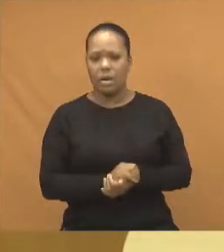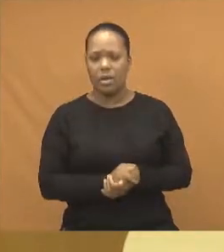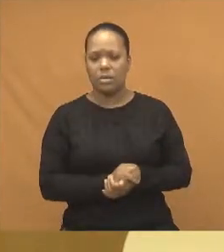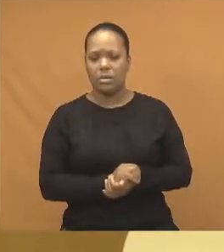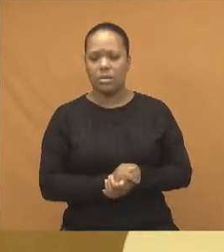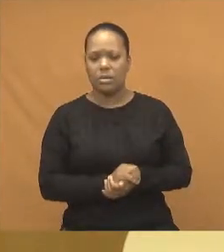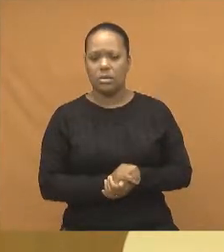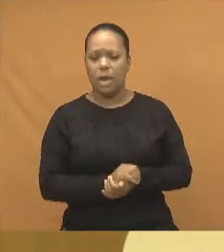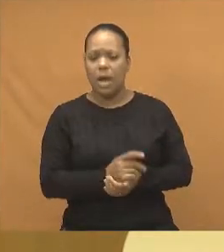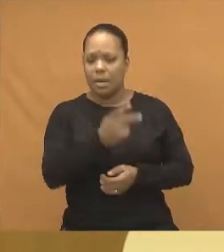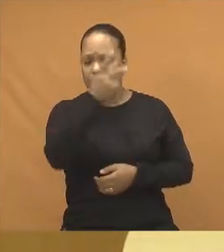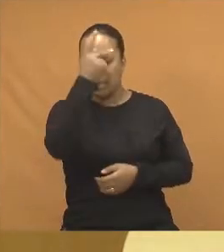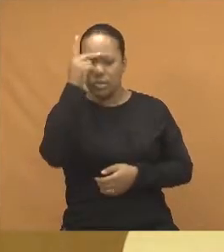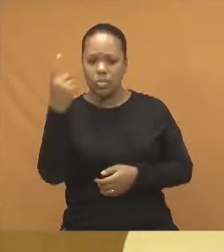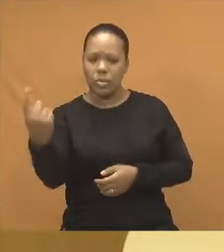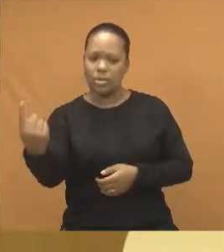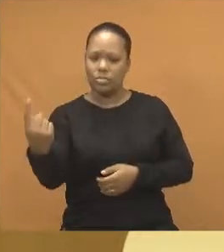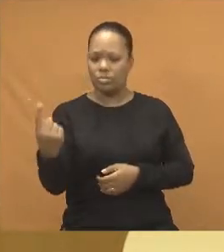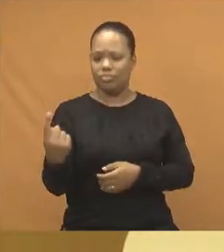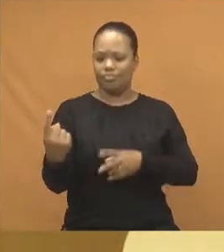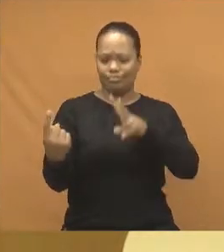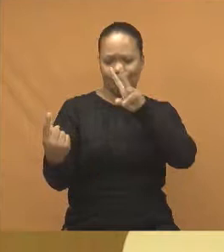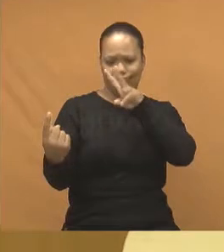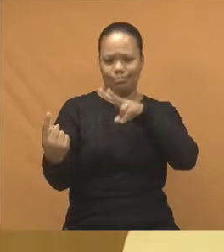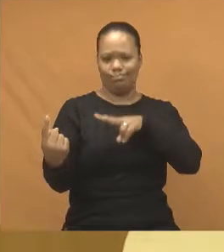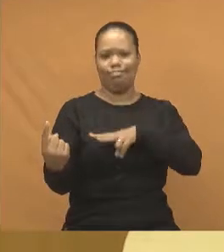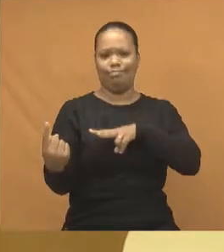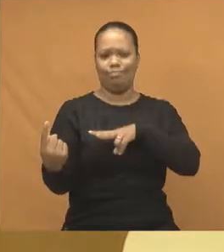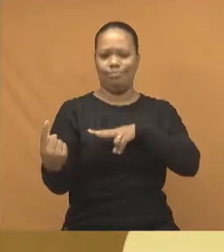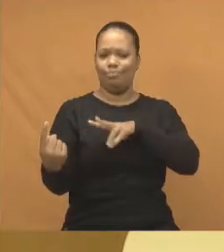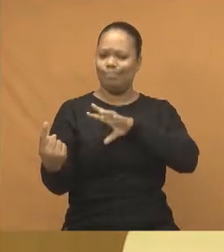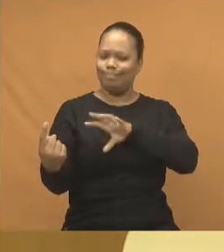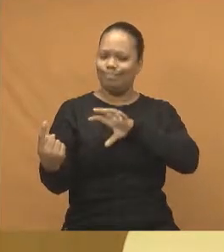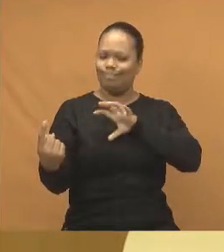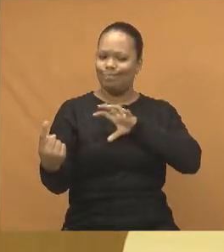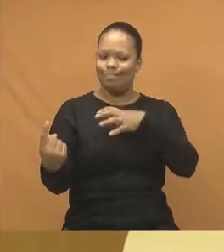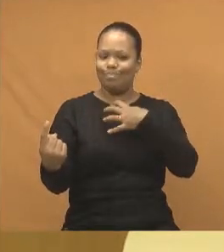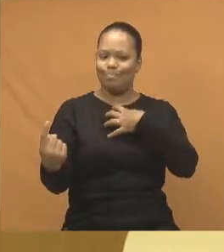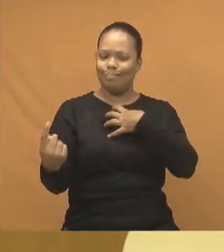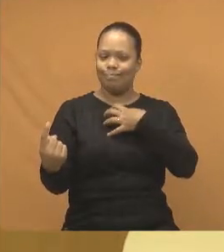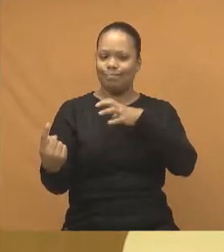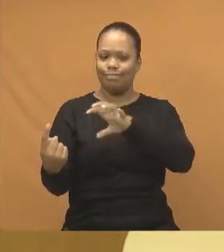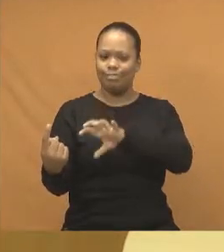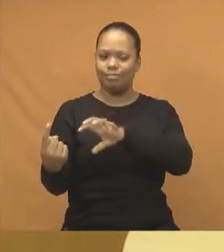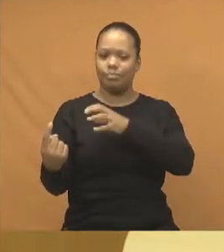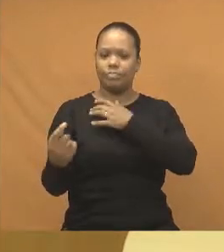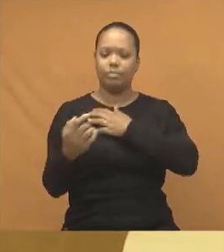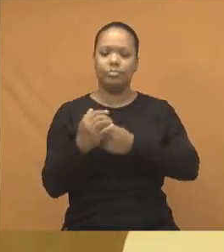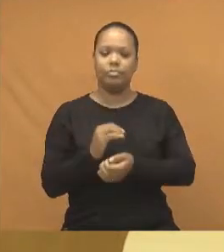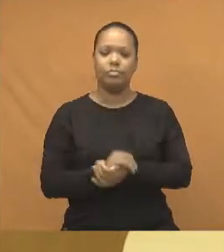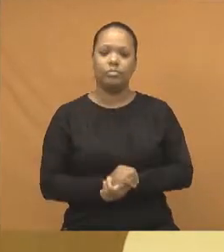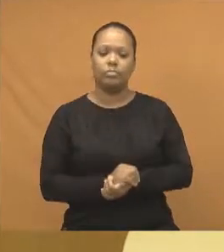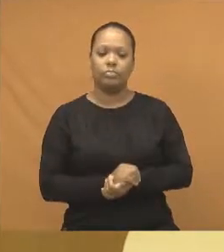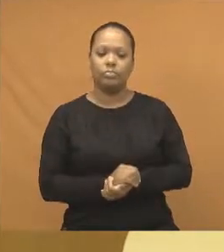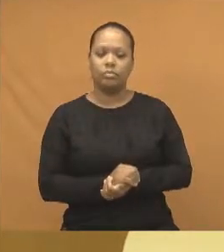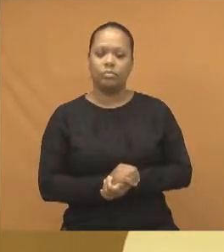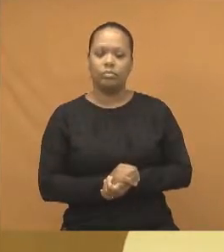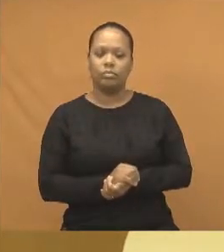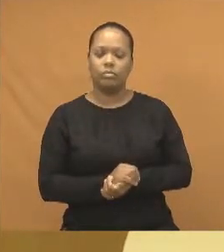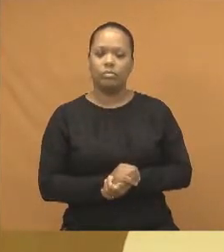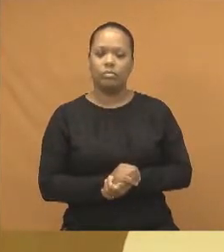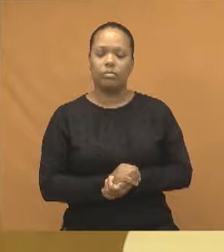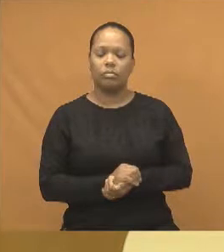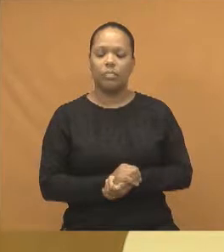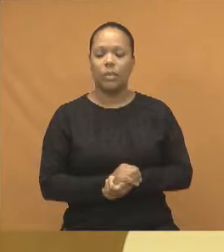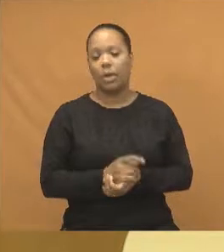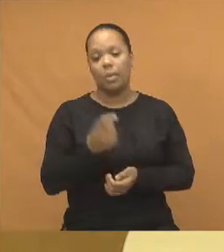a forma com que ela se apresenta nos locais públicos e também locais particulares. Então, aqui, o meu pensar, o